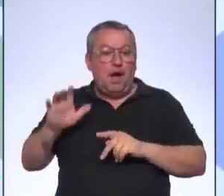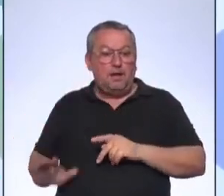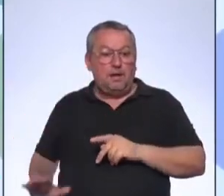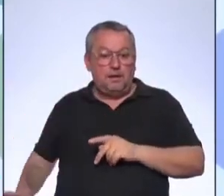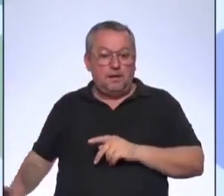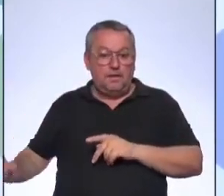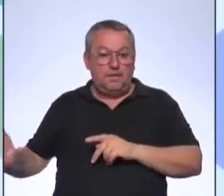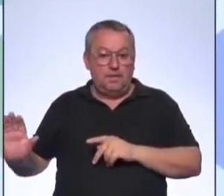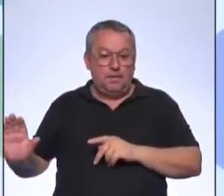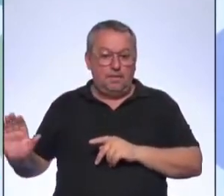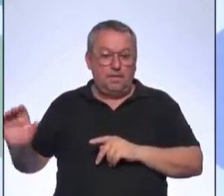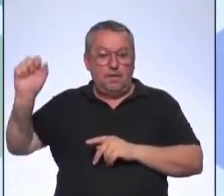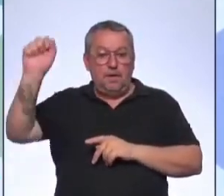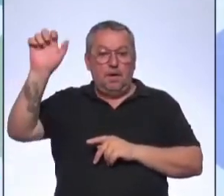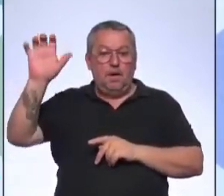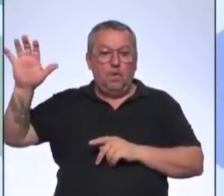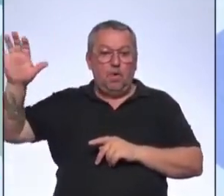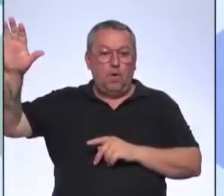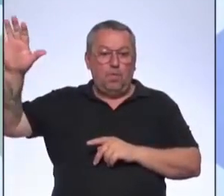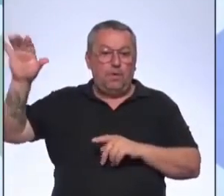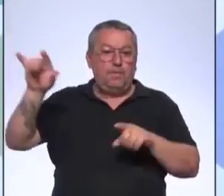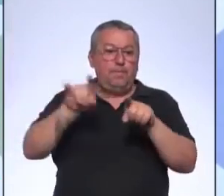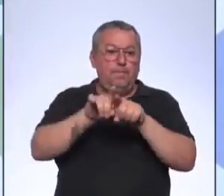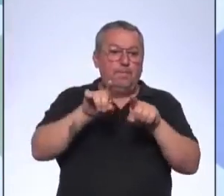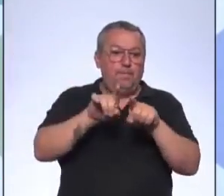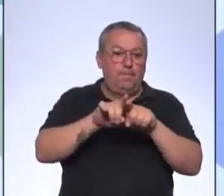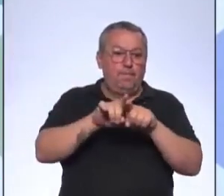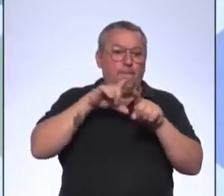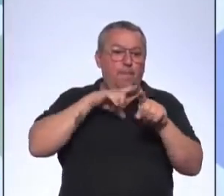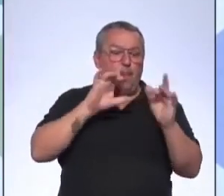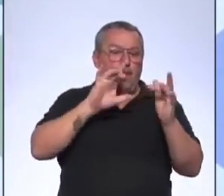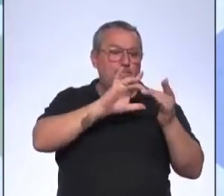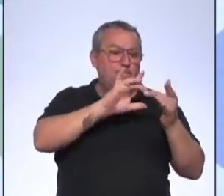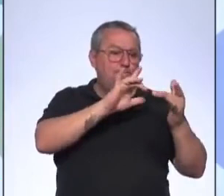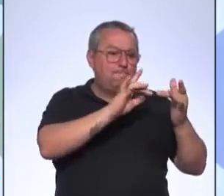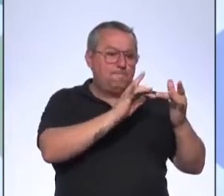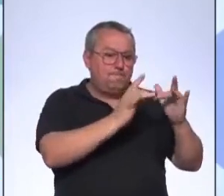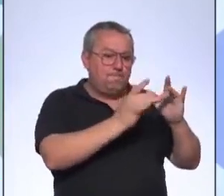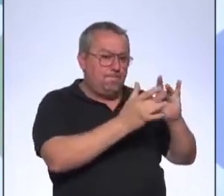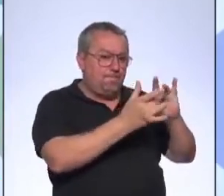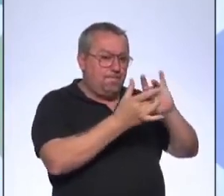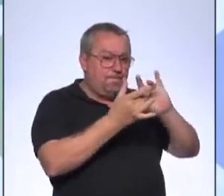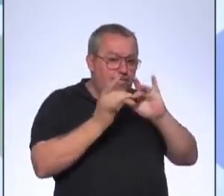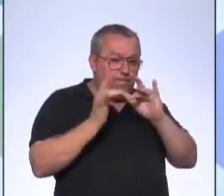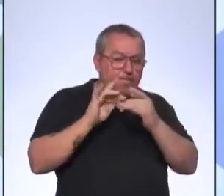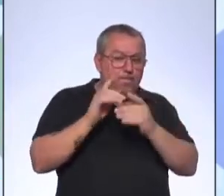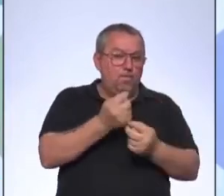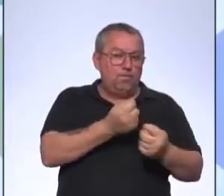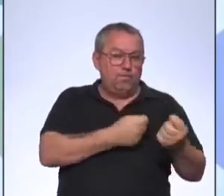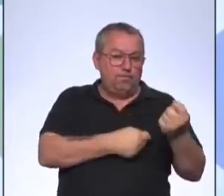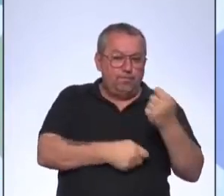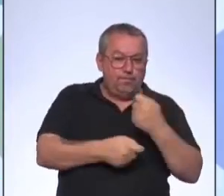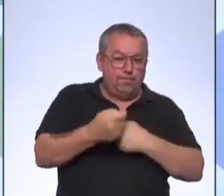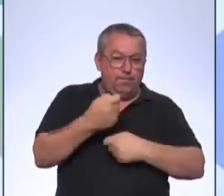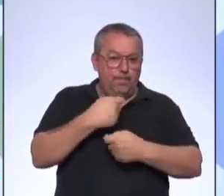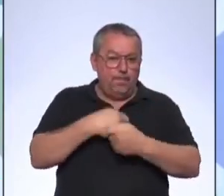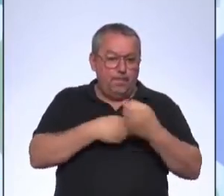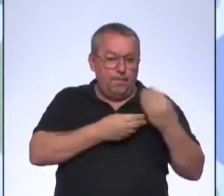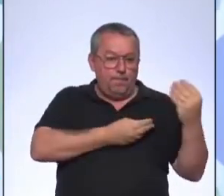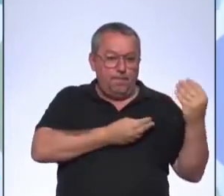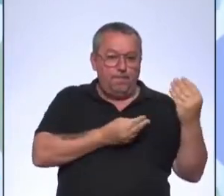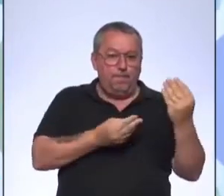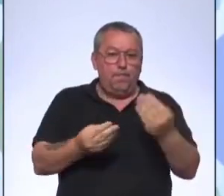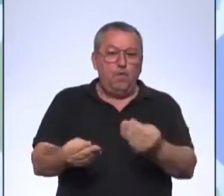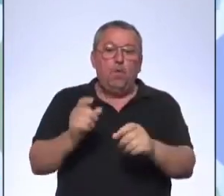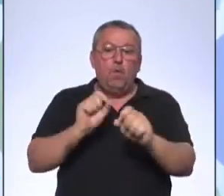povos da Europa, e essa inter-relação, devido ao comércio, proporcionou